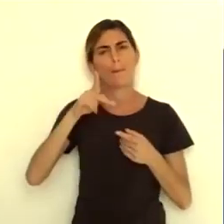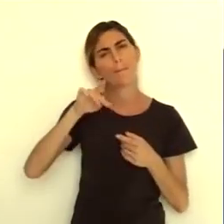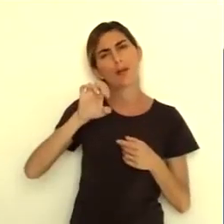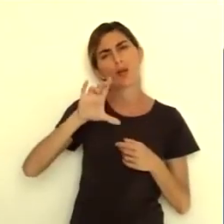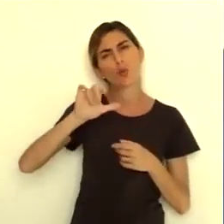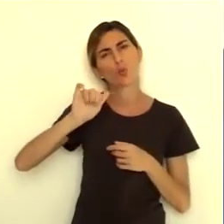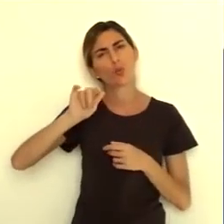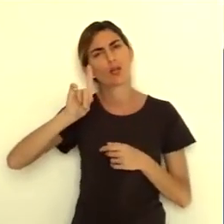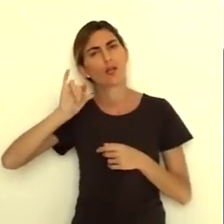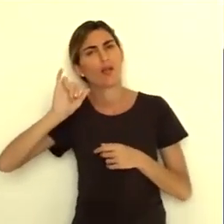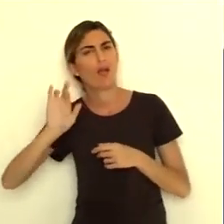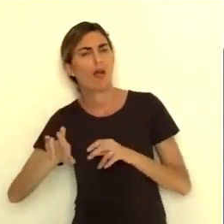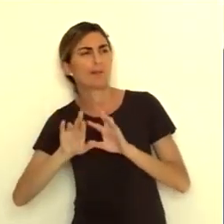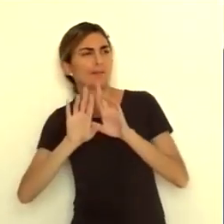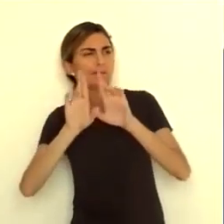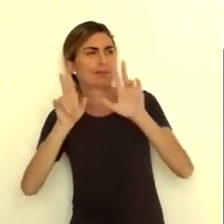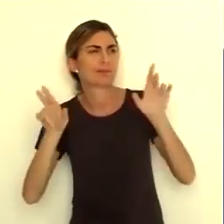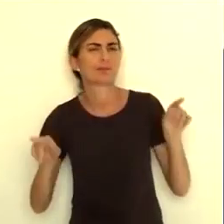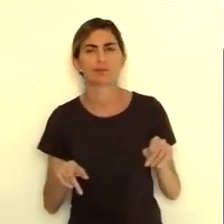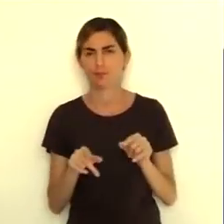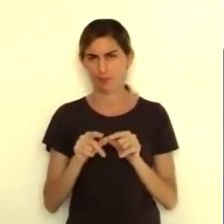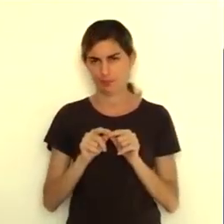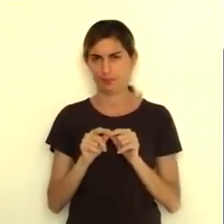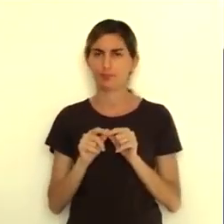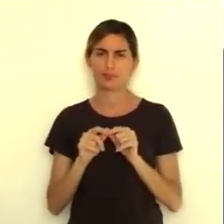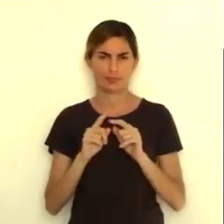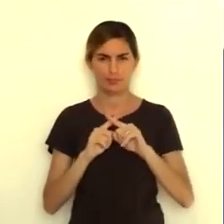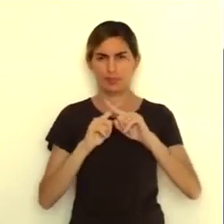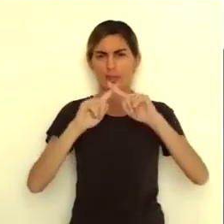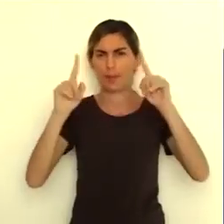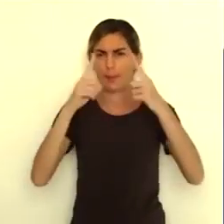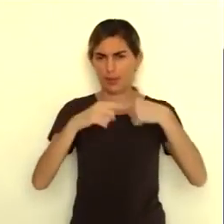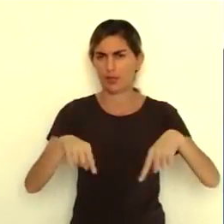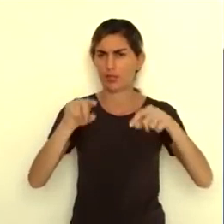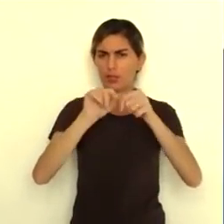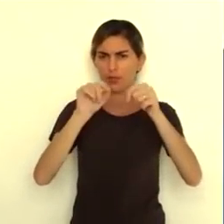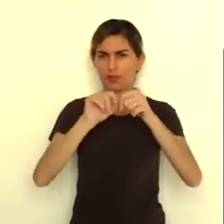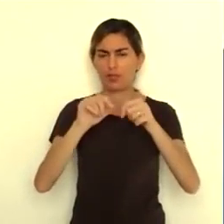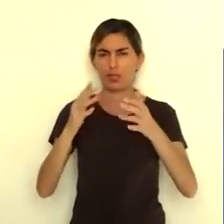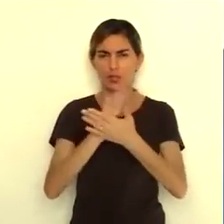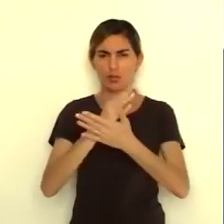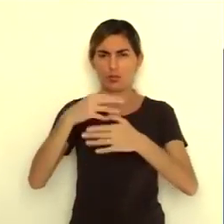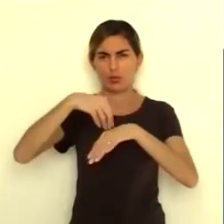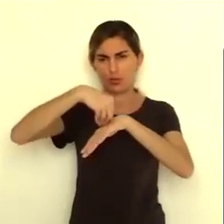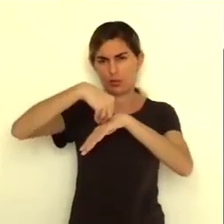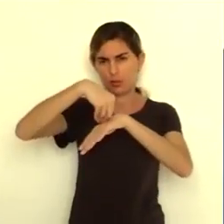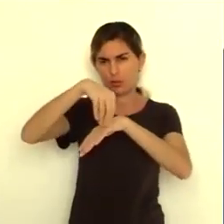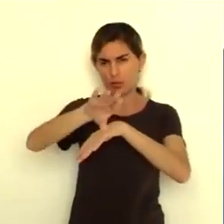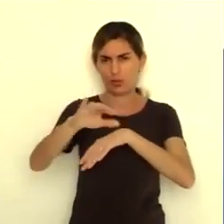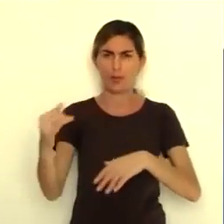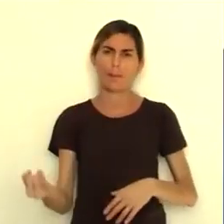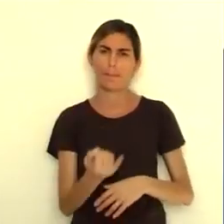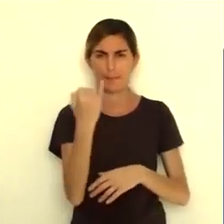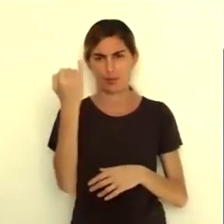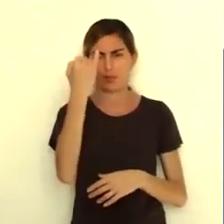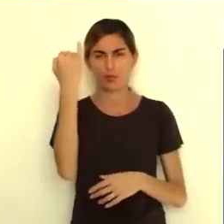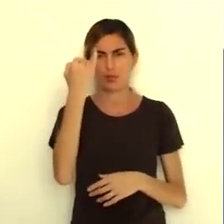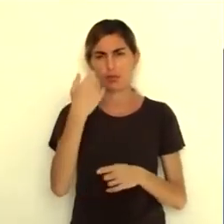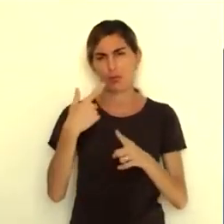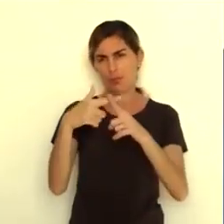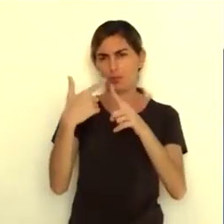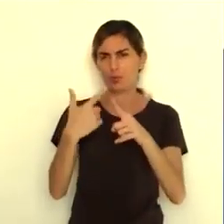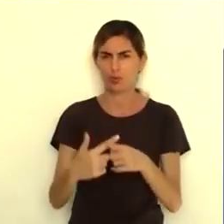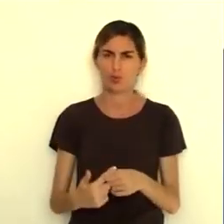forma peculiar também, não é? É uma forma singular, mas a gente faz algumas ressalvas mais